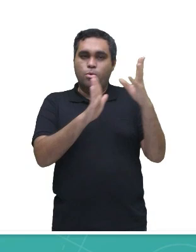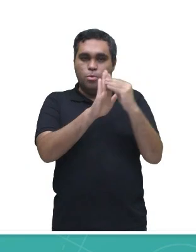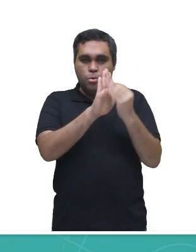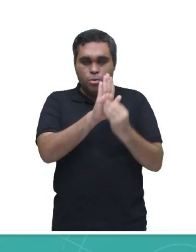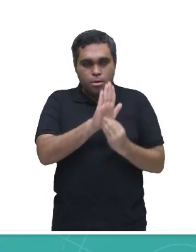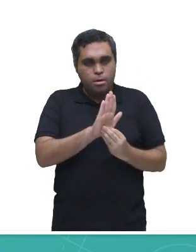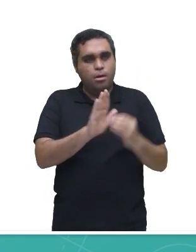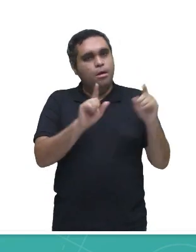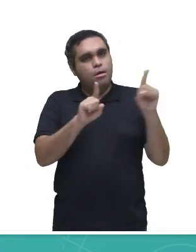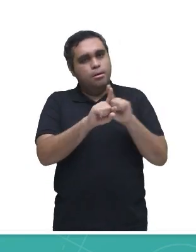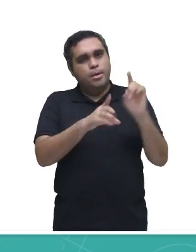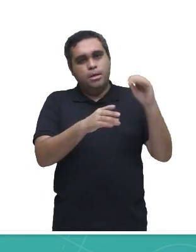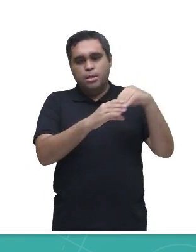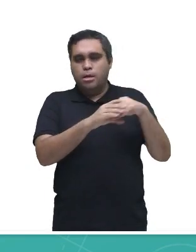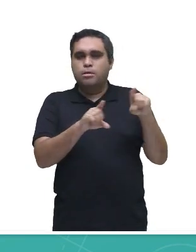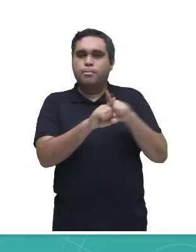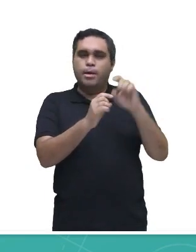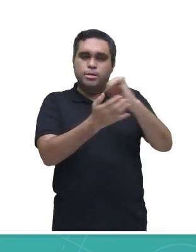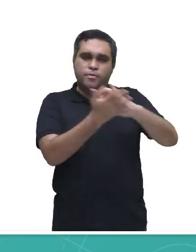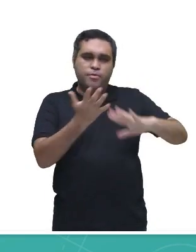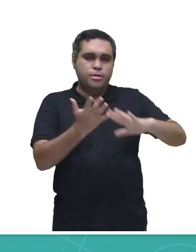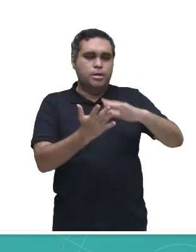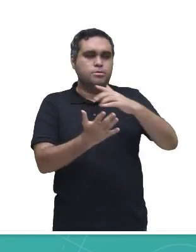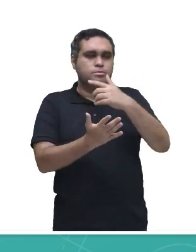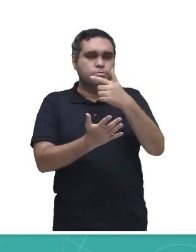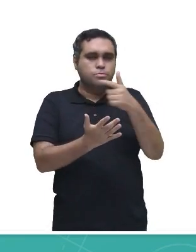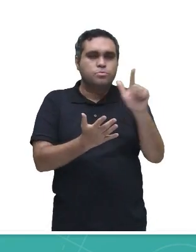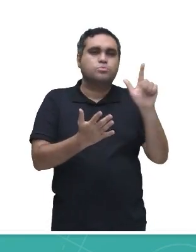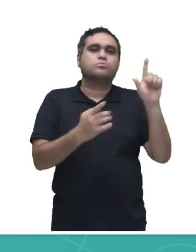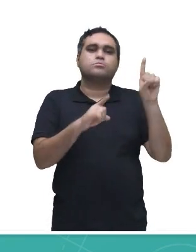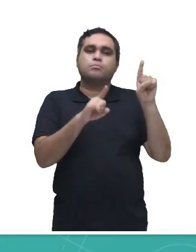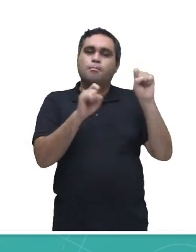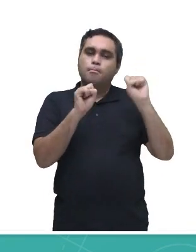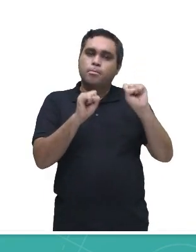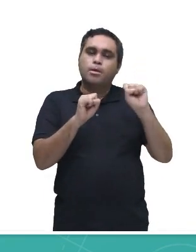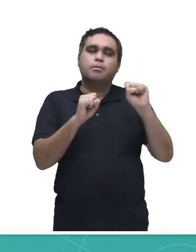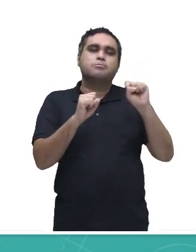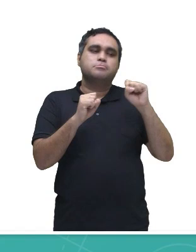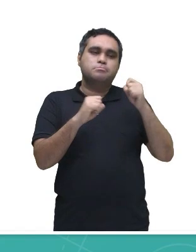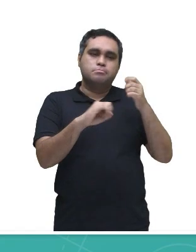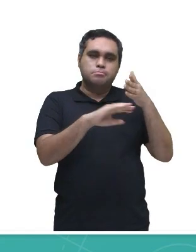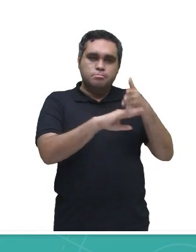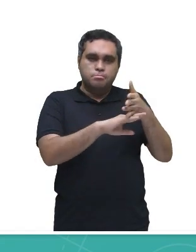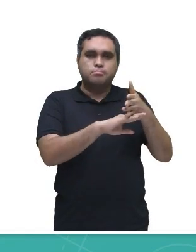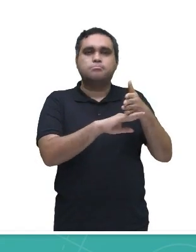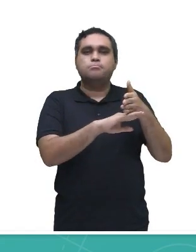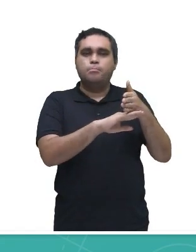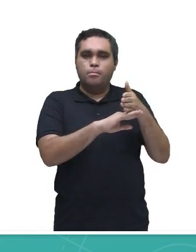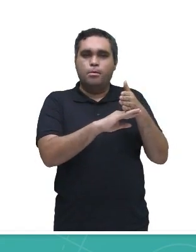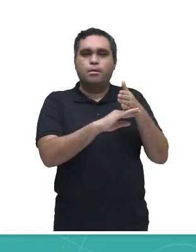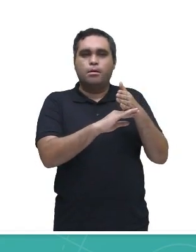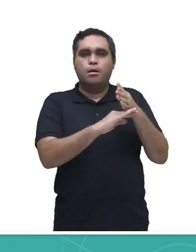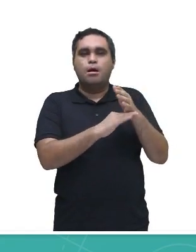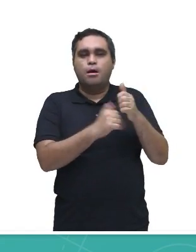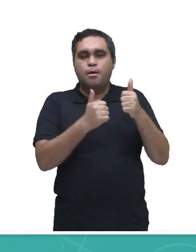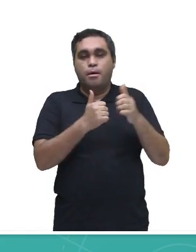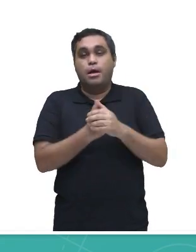dessa aula, tem outras atividades e é muito importante que você participe. Vamos lá ver os gabaritos